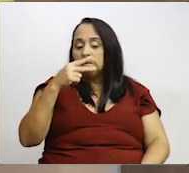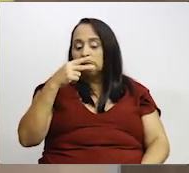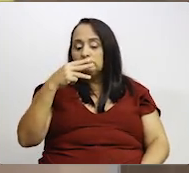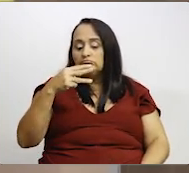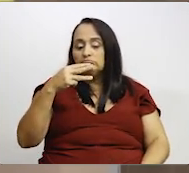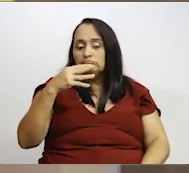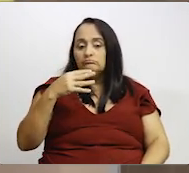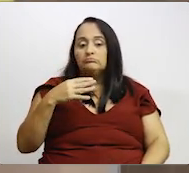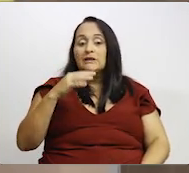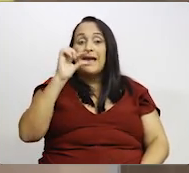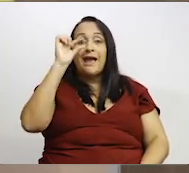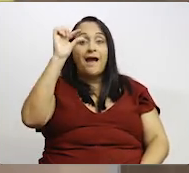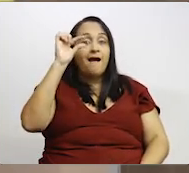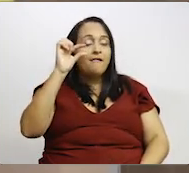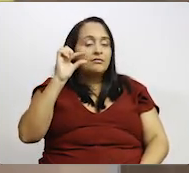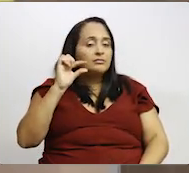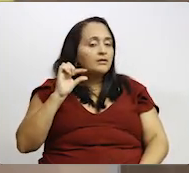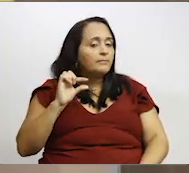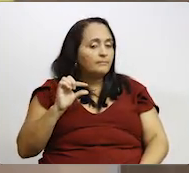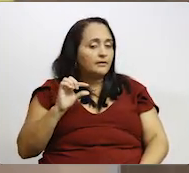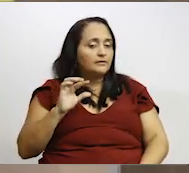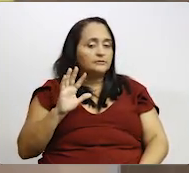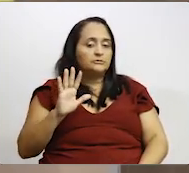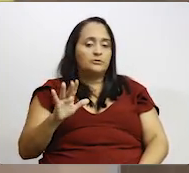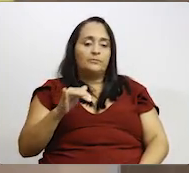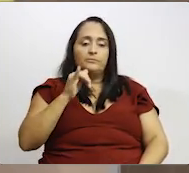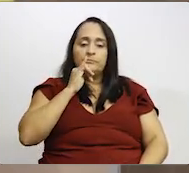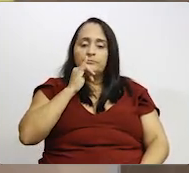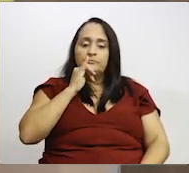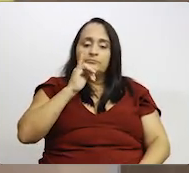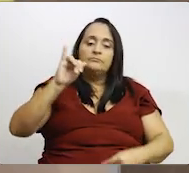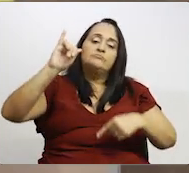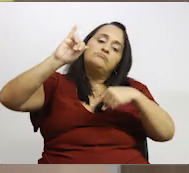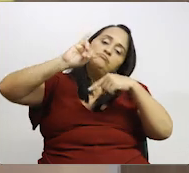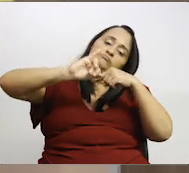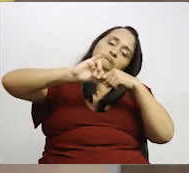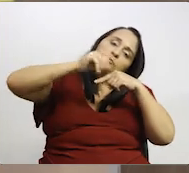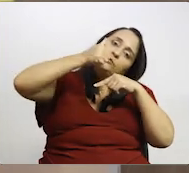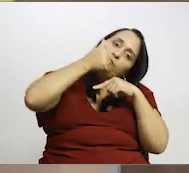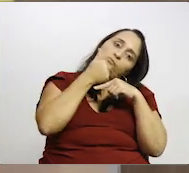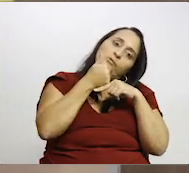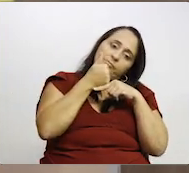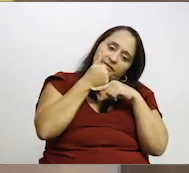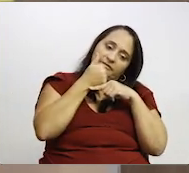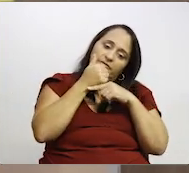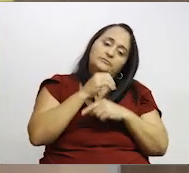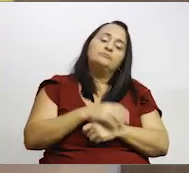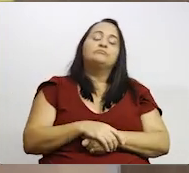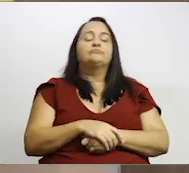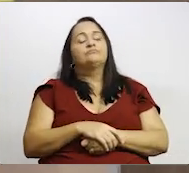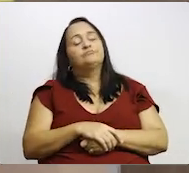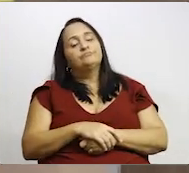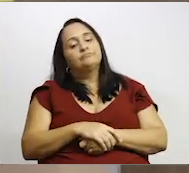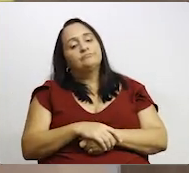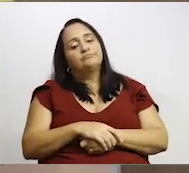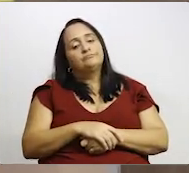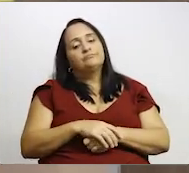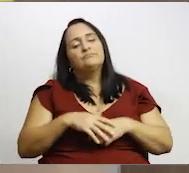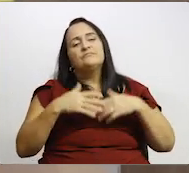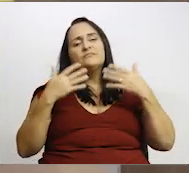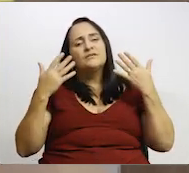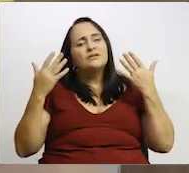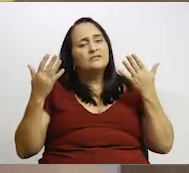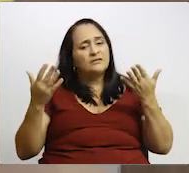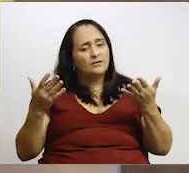vou comer só uma parte, eu vou colocar uma aqui em cima, porque eu vou comer só uma parte,